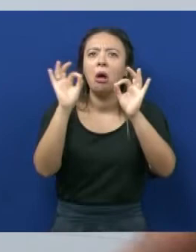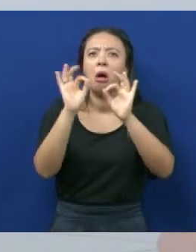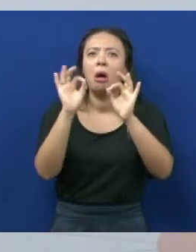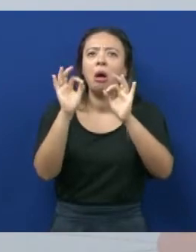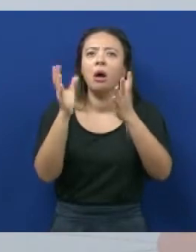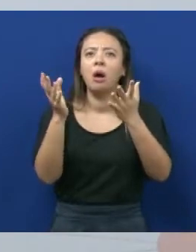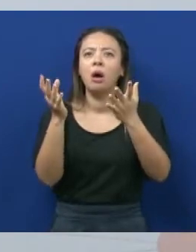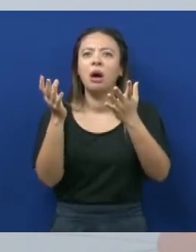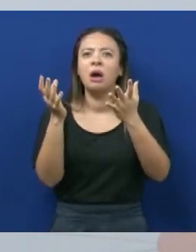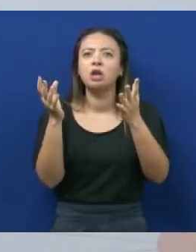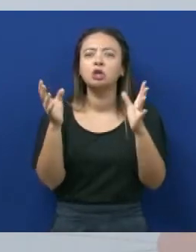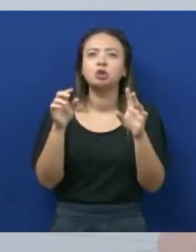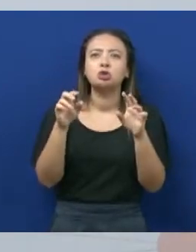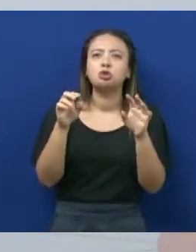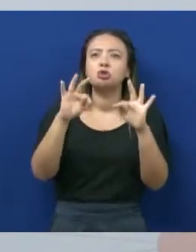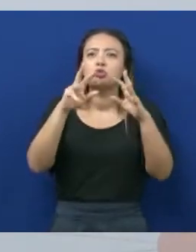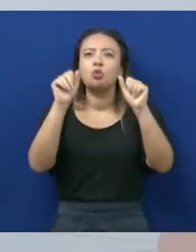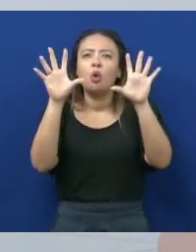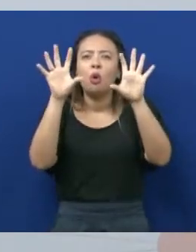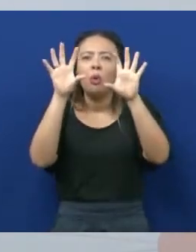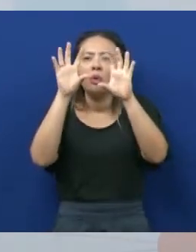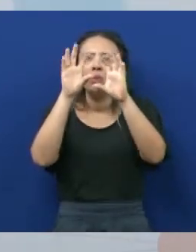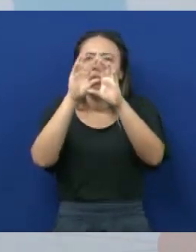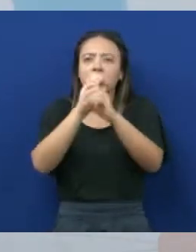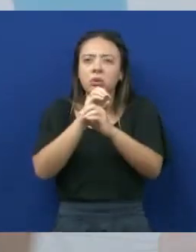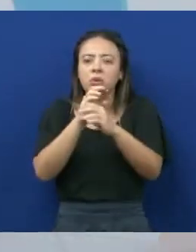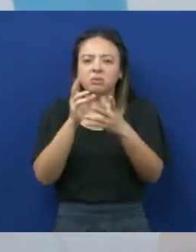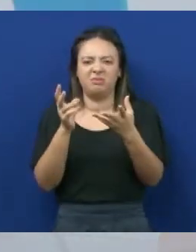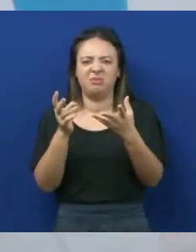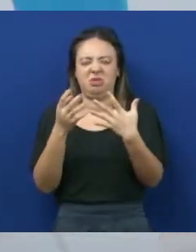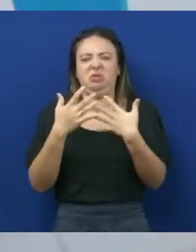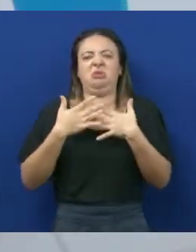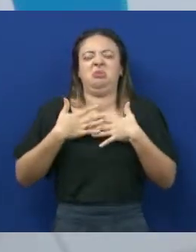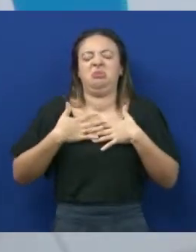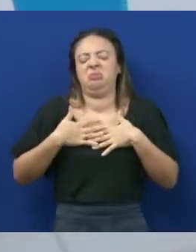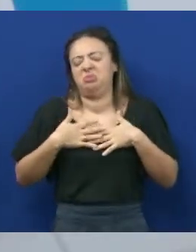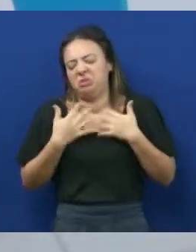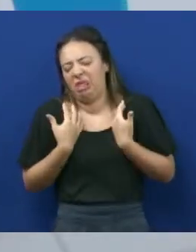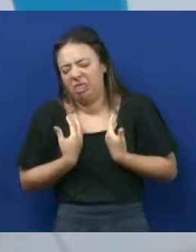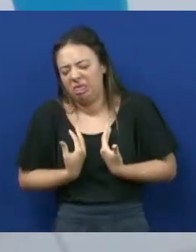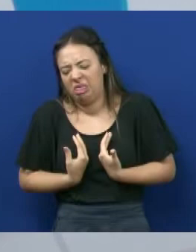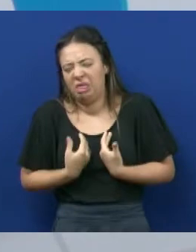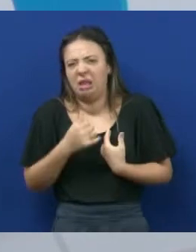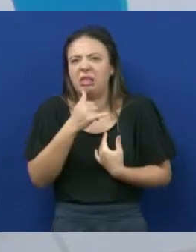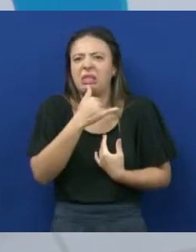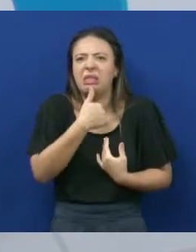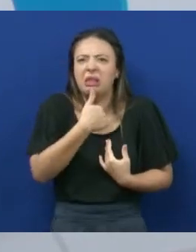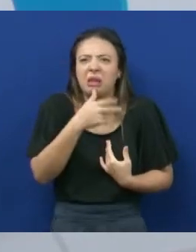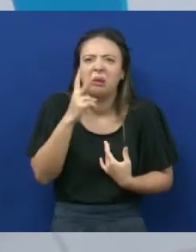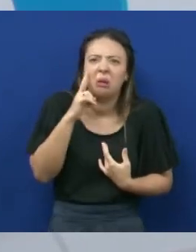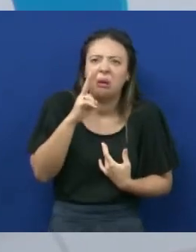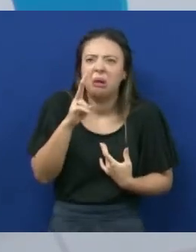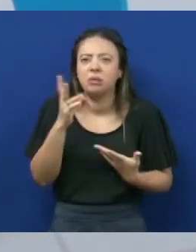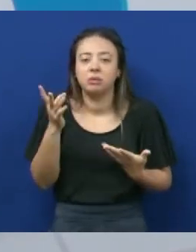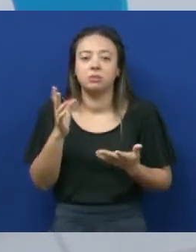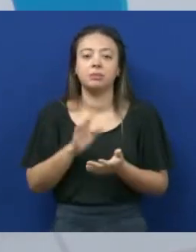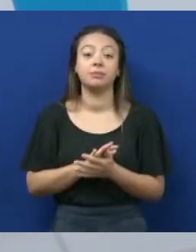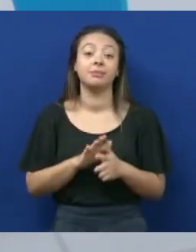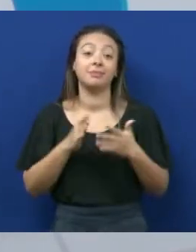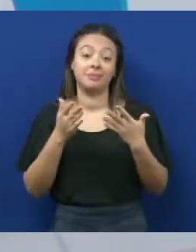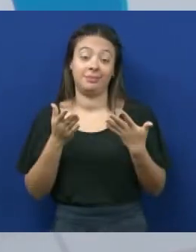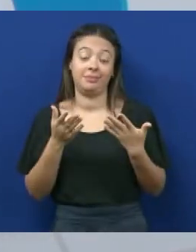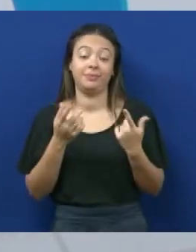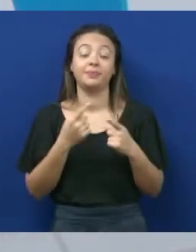tudo cinza, tudo sem... Seria uma coisa assim muito desagradável, muito triste, uma vida muito triste. Tá? Então, o que é